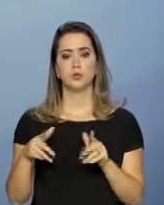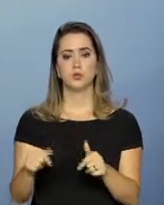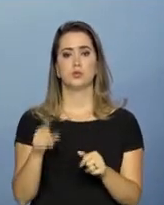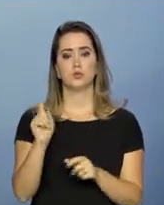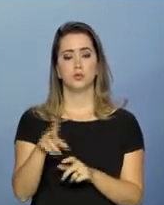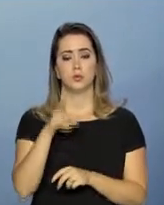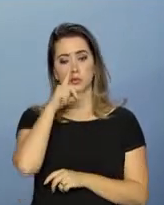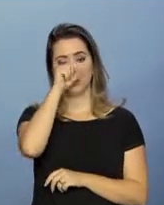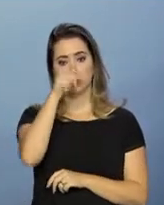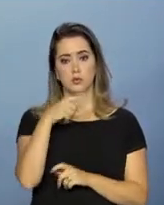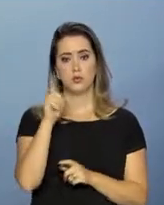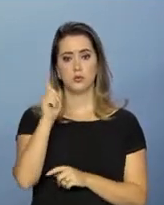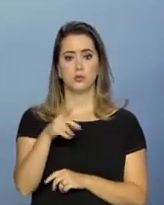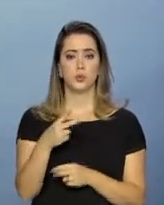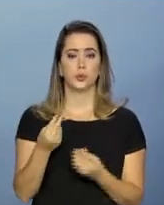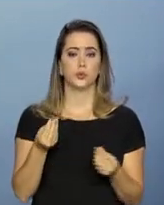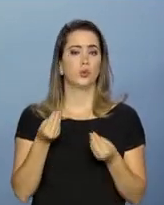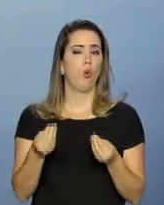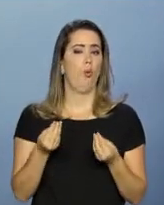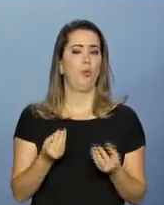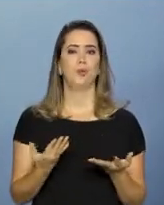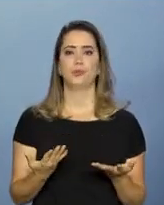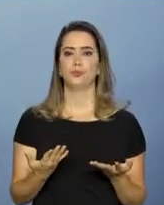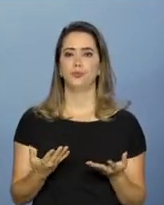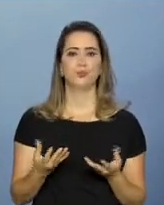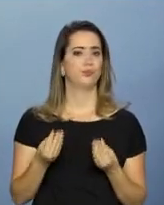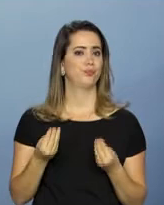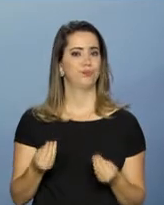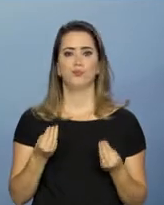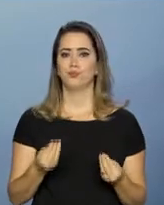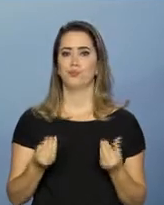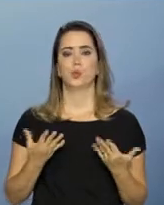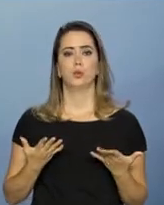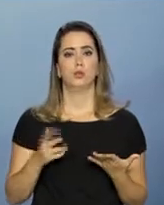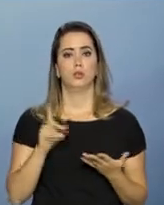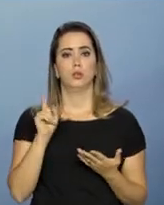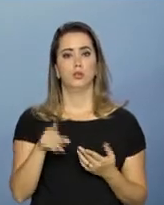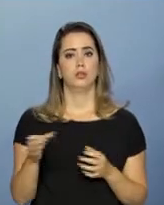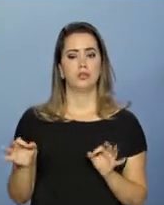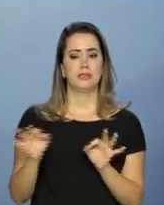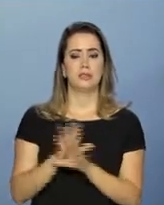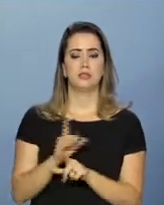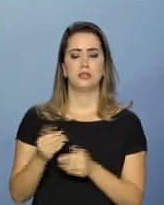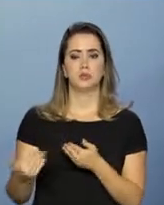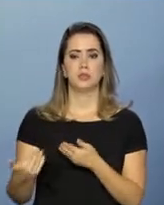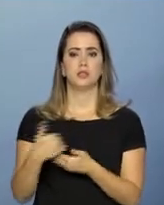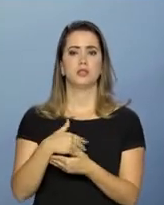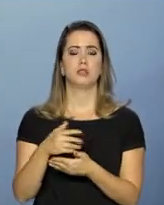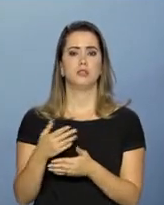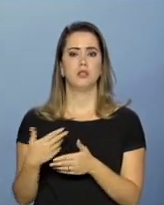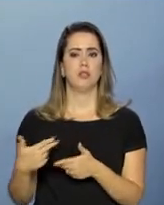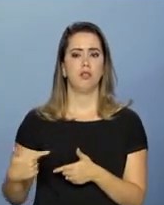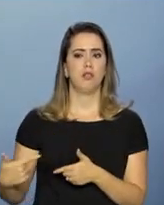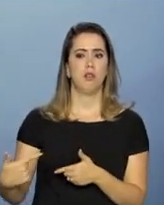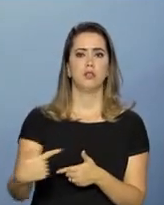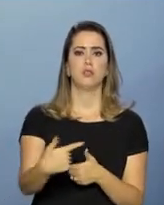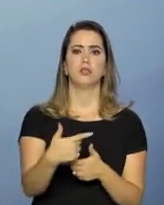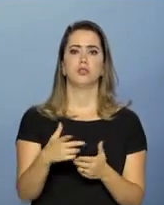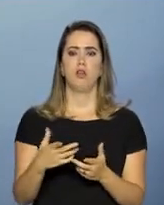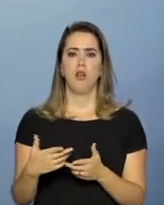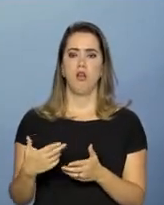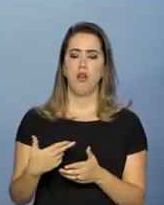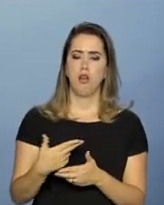essa força é impossível é impossível se combater a entrada de armas que temos hoje de